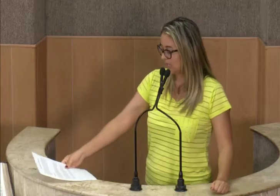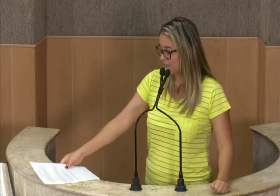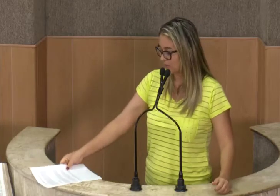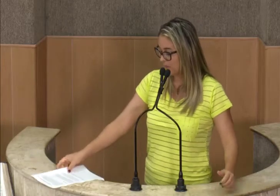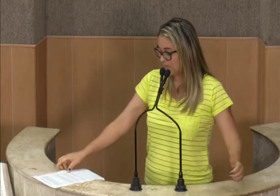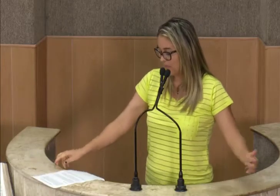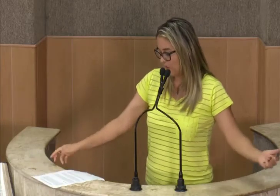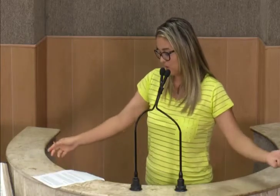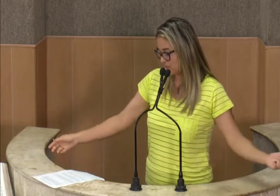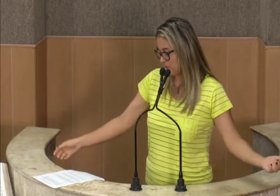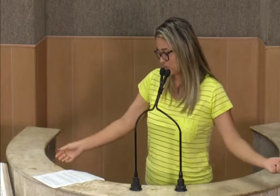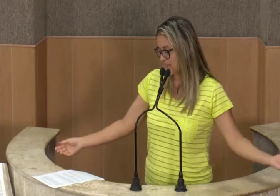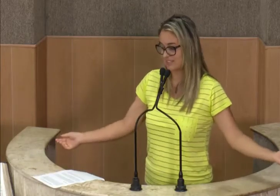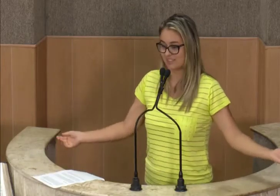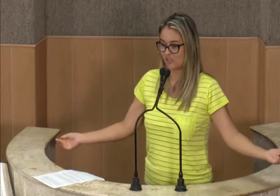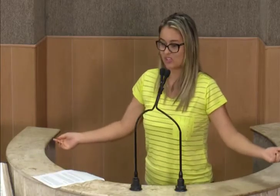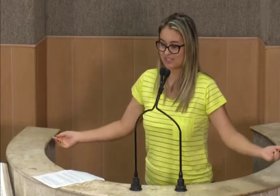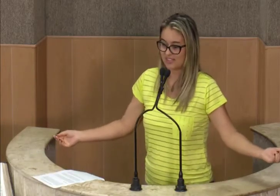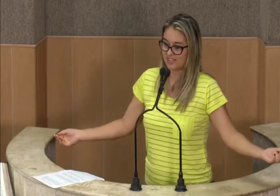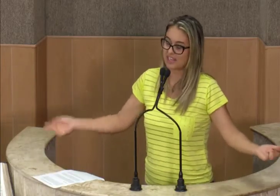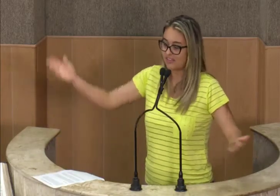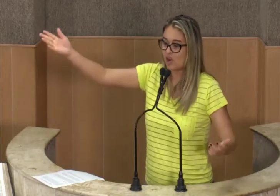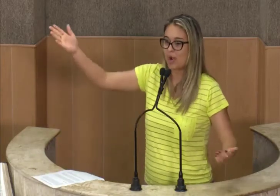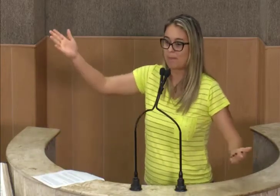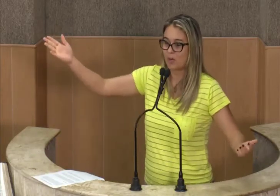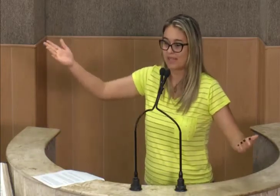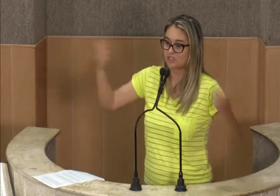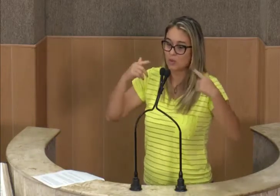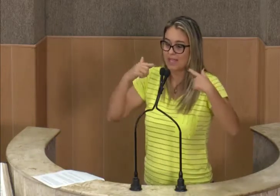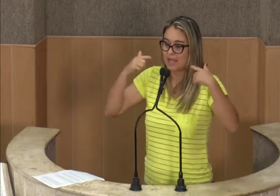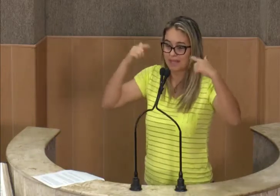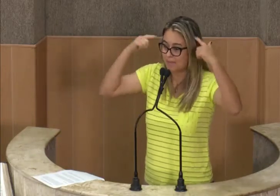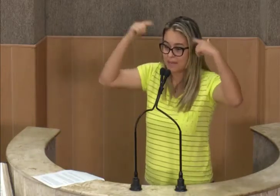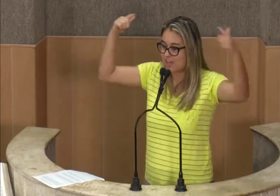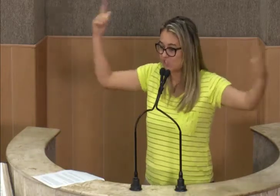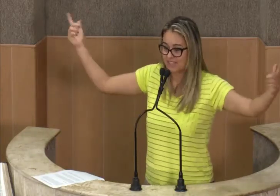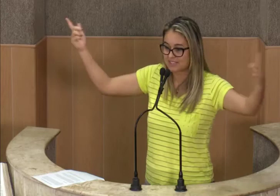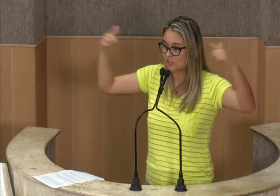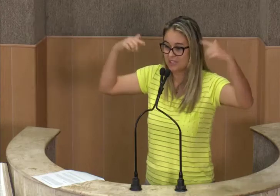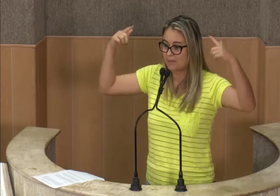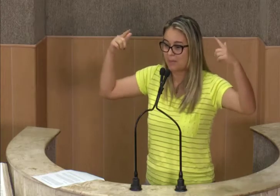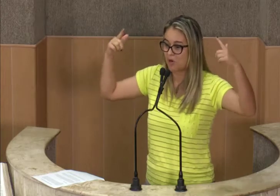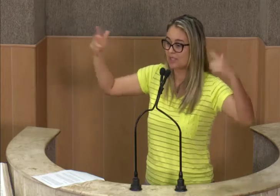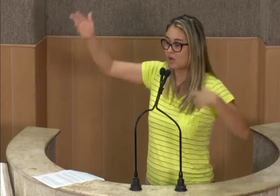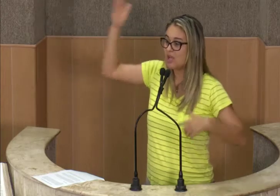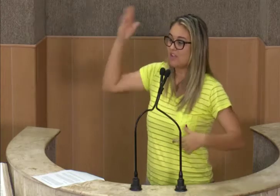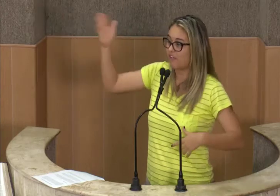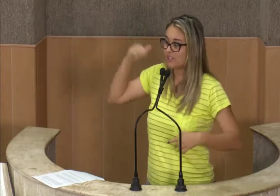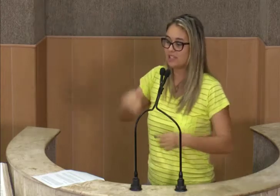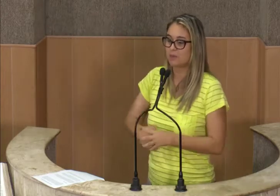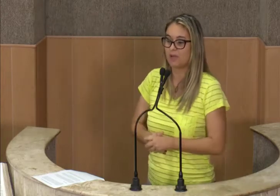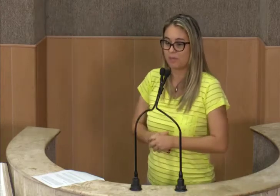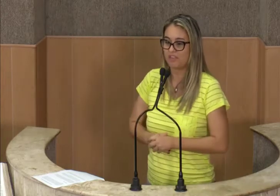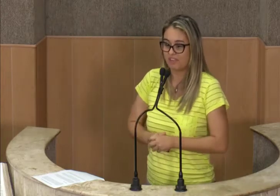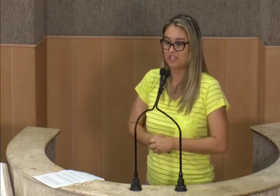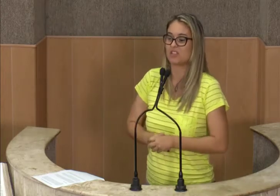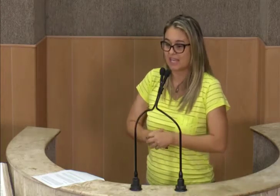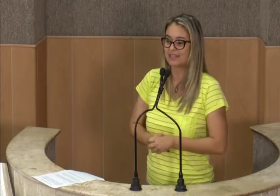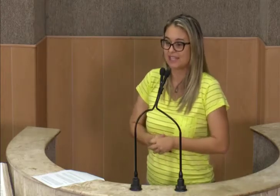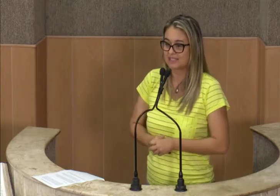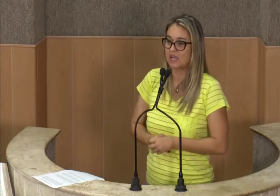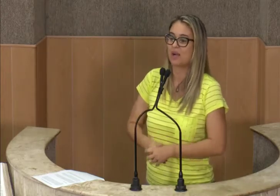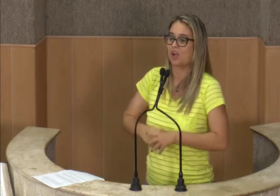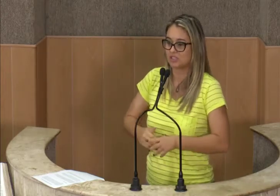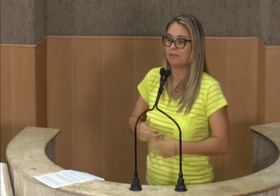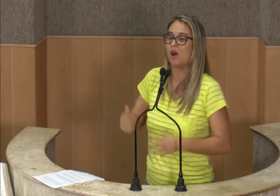aprovação. Tá bom? Então, eu quis mostrar, senhores, que foi uma promessa. Não é da minha imaginação, não é da minha boca, não. Foi dito pelo prefeito